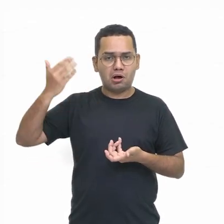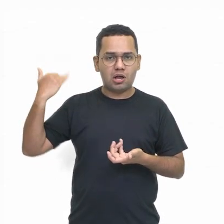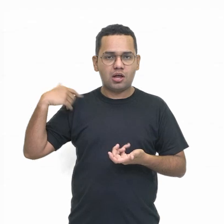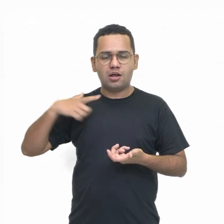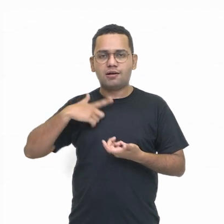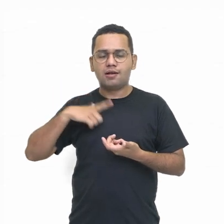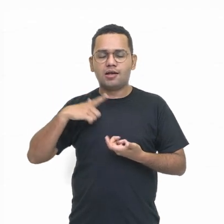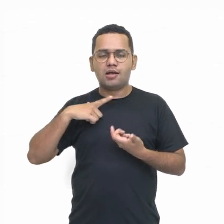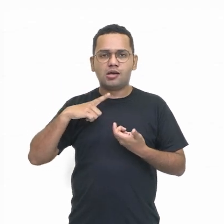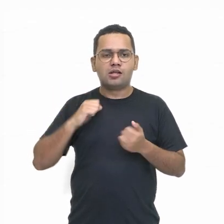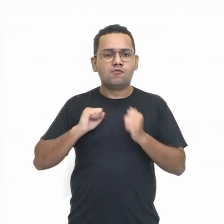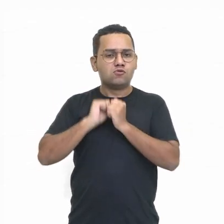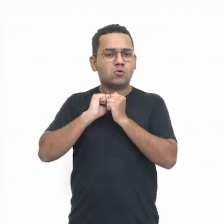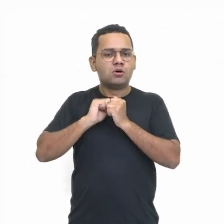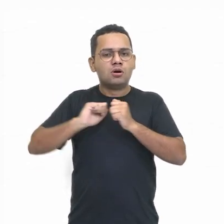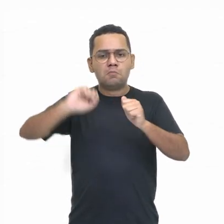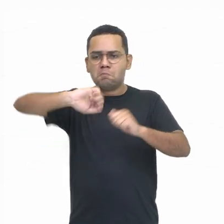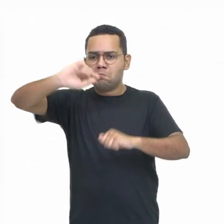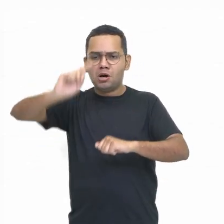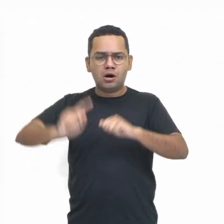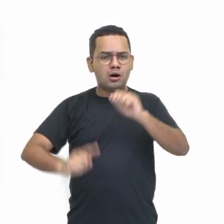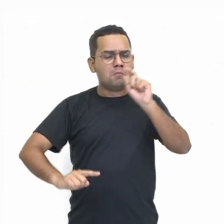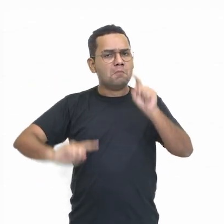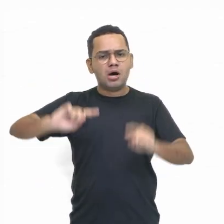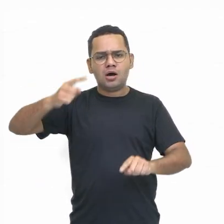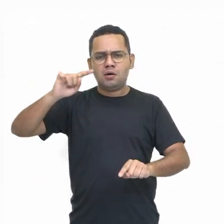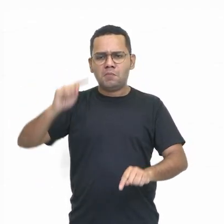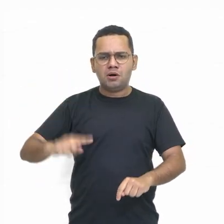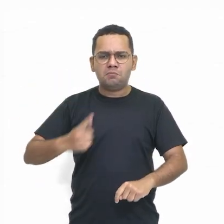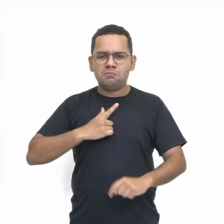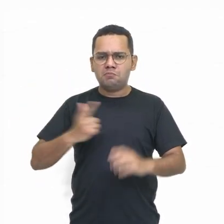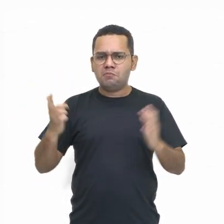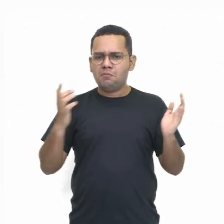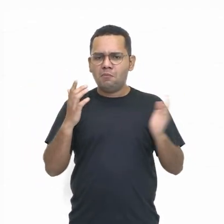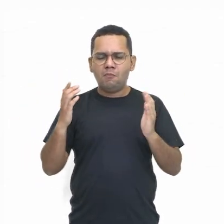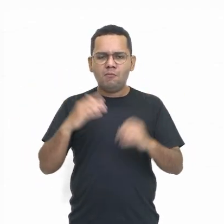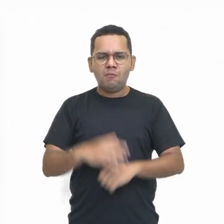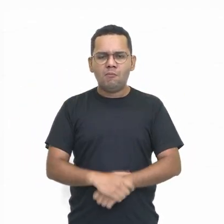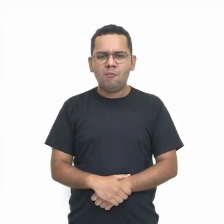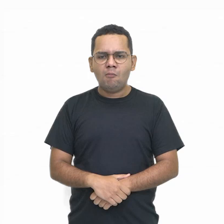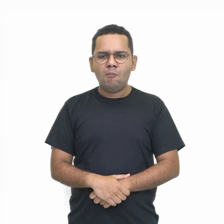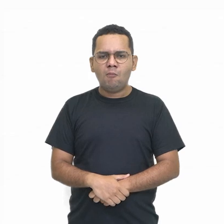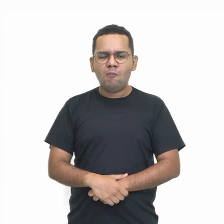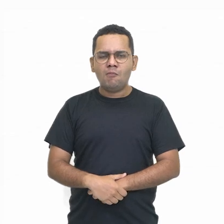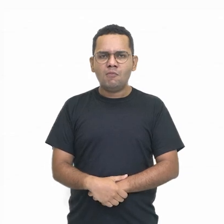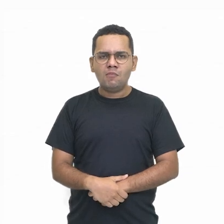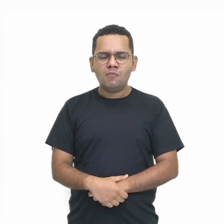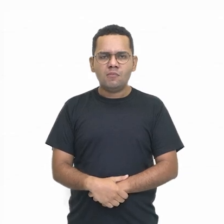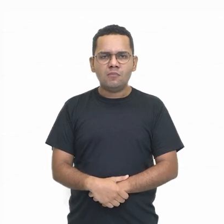descargas elétricas que simularam raios que ocorriam naquela época,